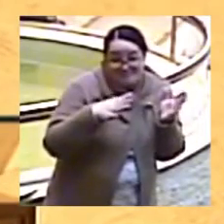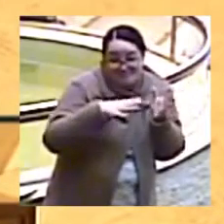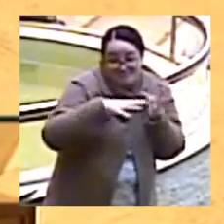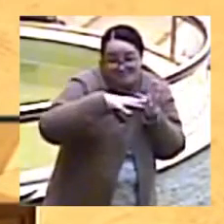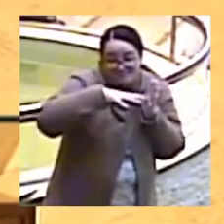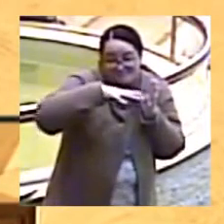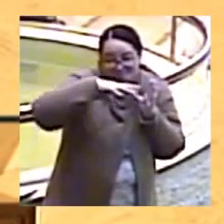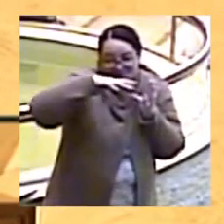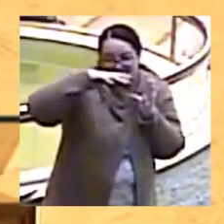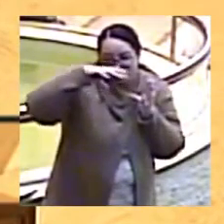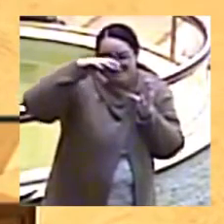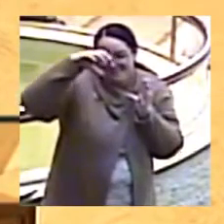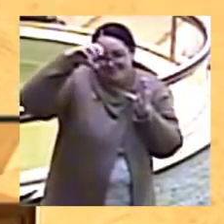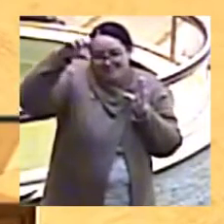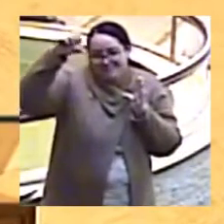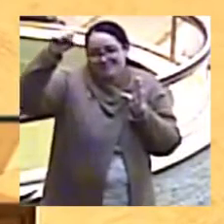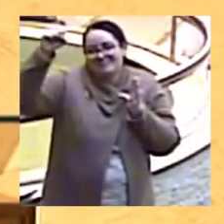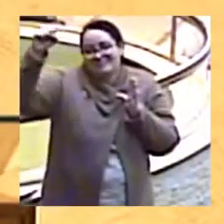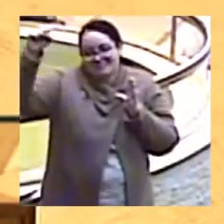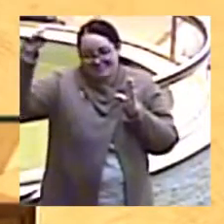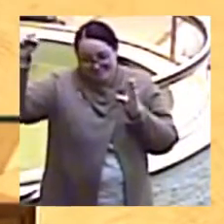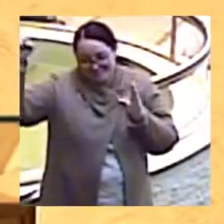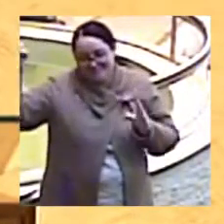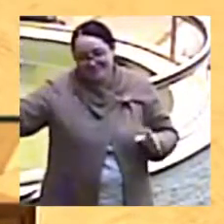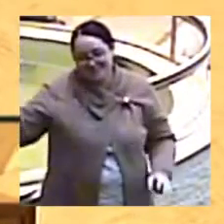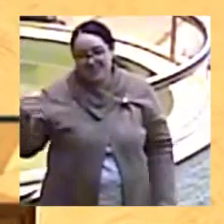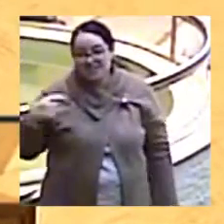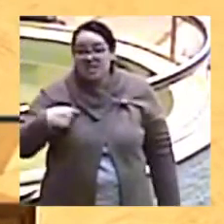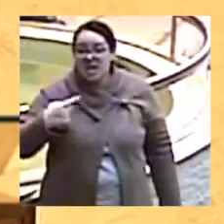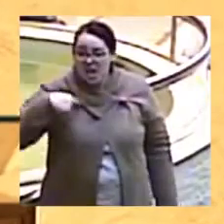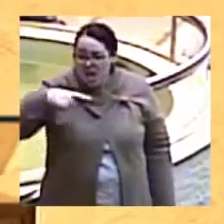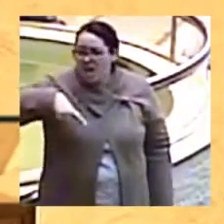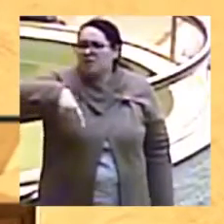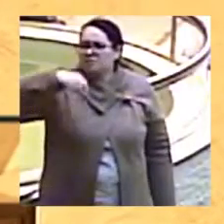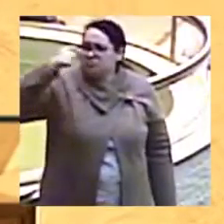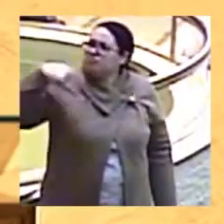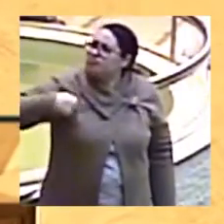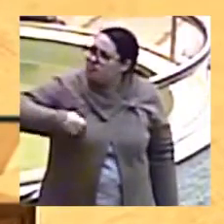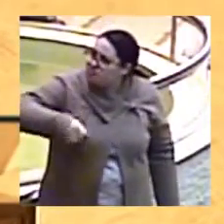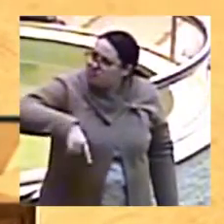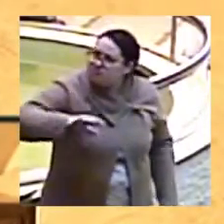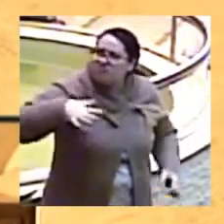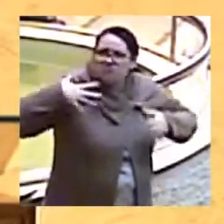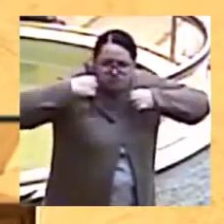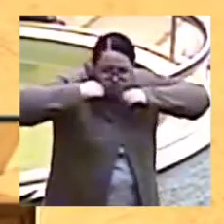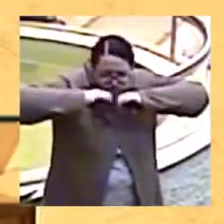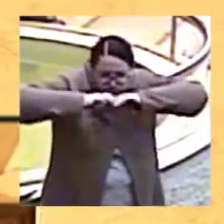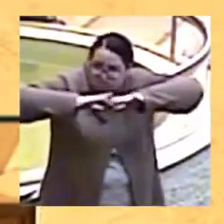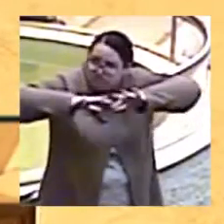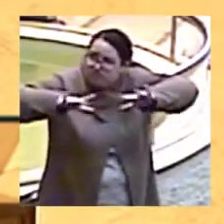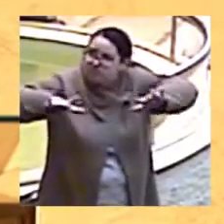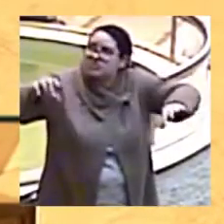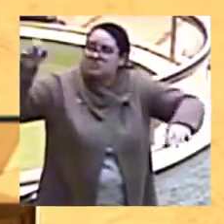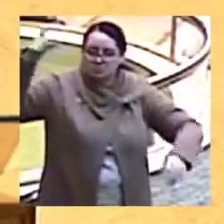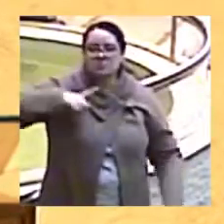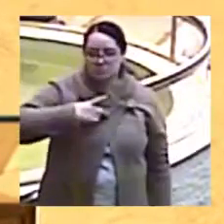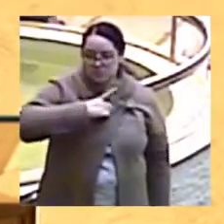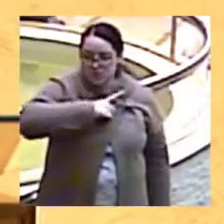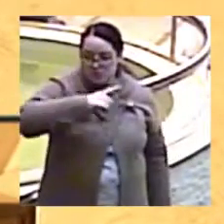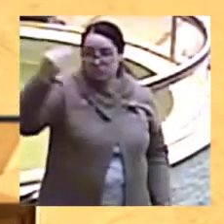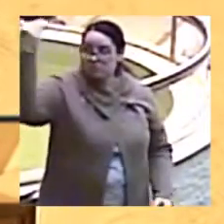diante de nós. Entretanto, para os conselheiros de Davi, era muito mais fácil,